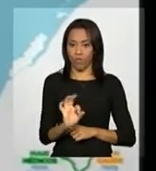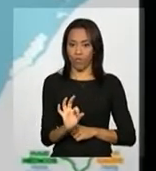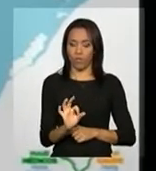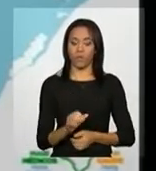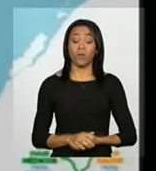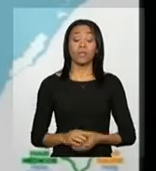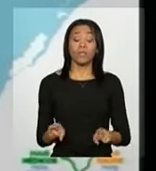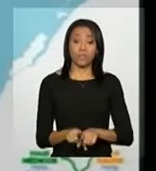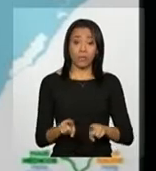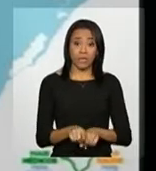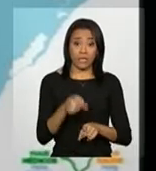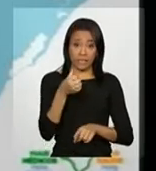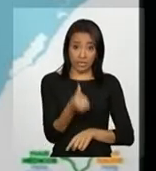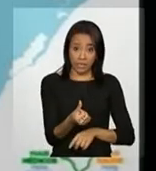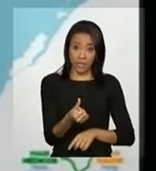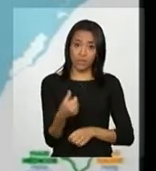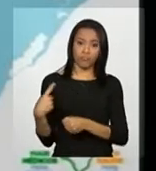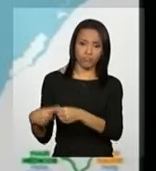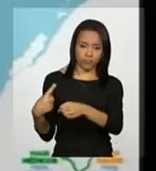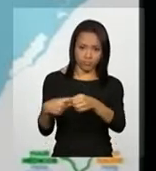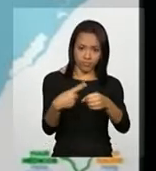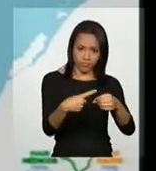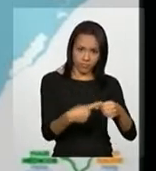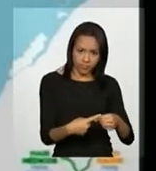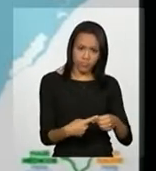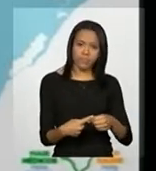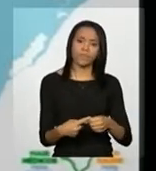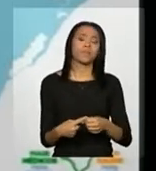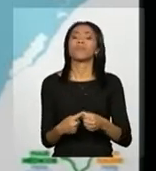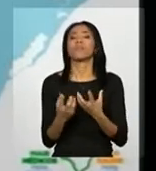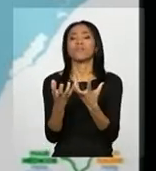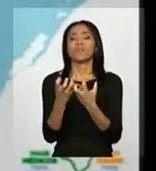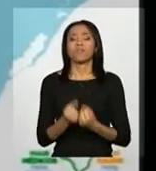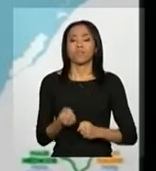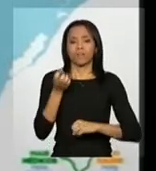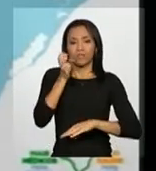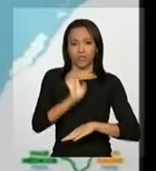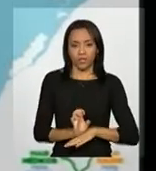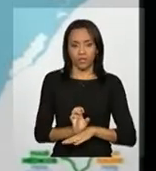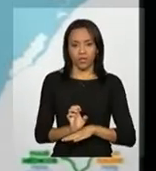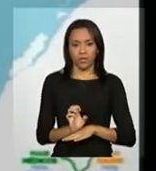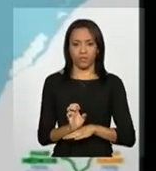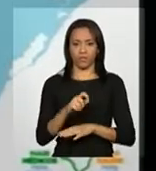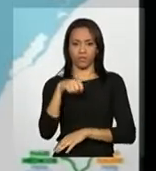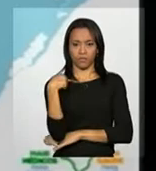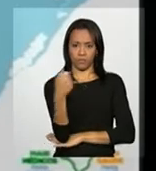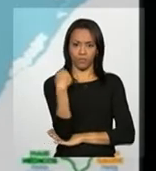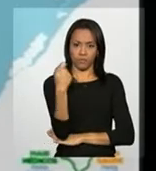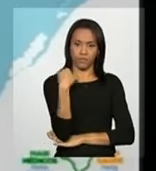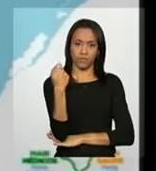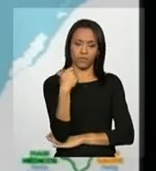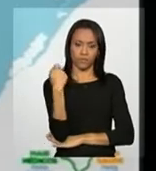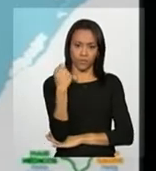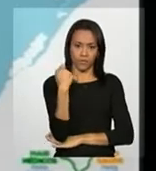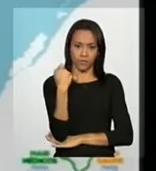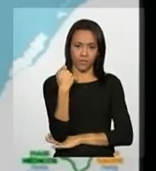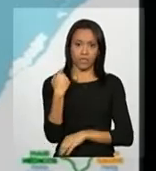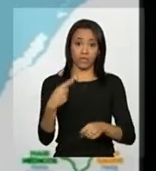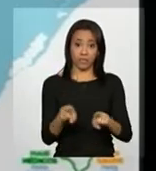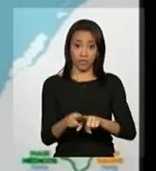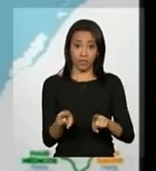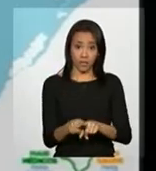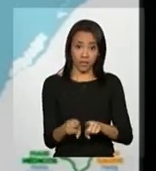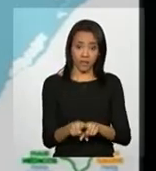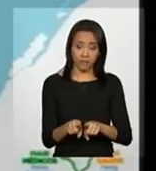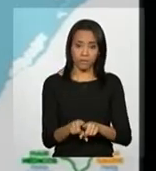seis municípios receberão seis mos cubanos na no Estado do Rio Grande do Sul na também com mesma condição